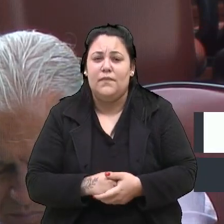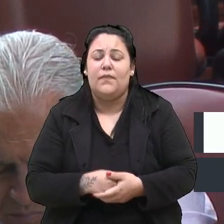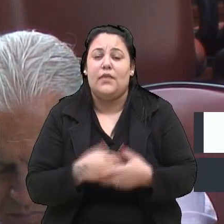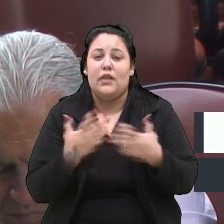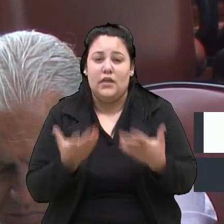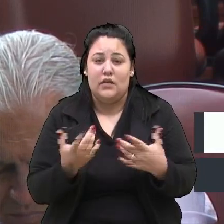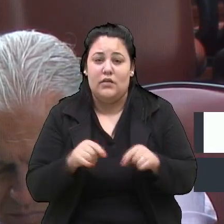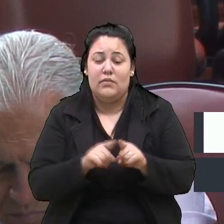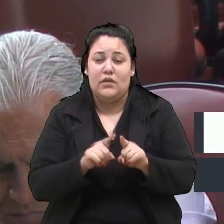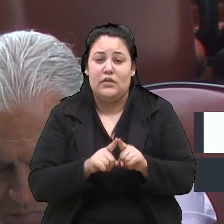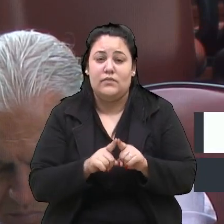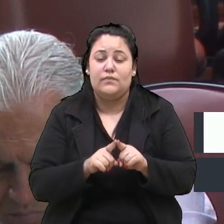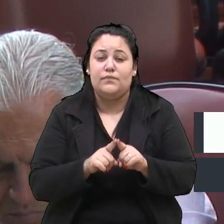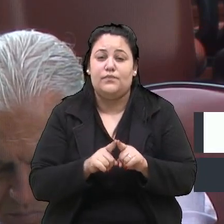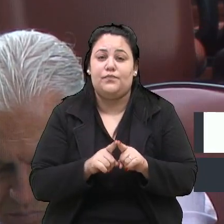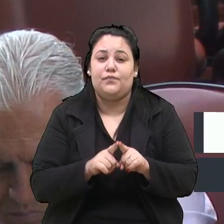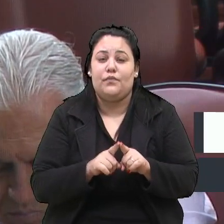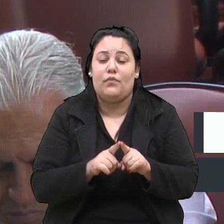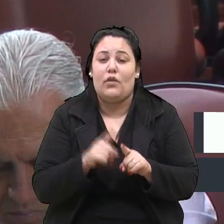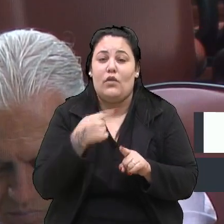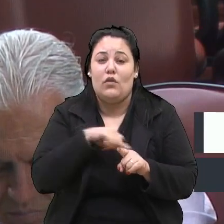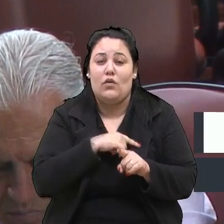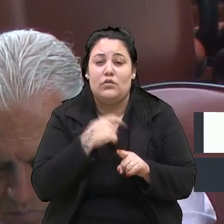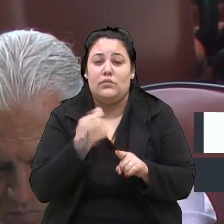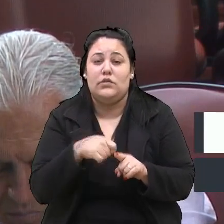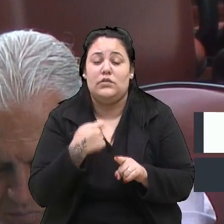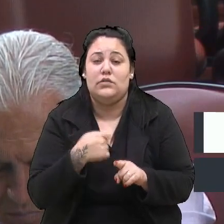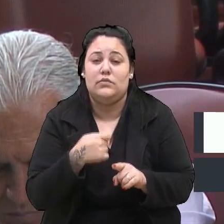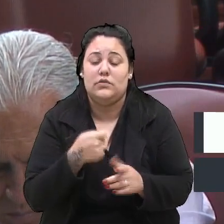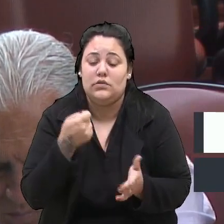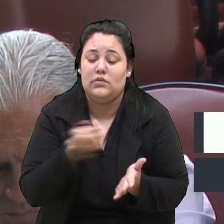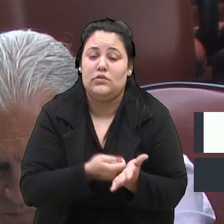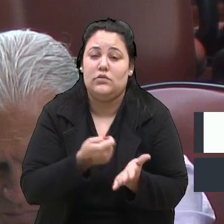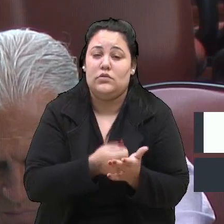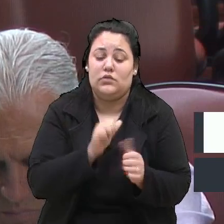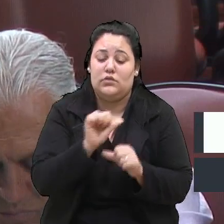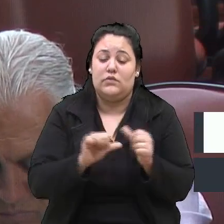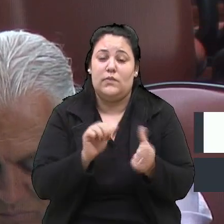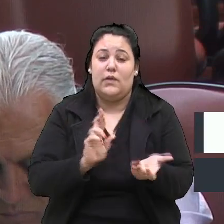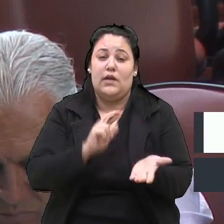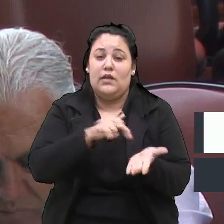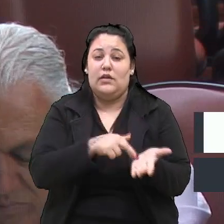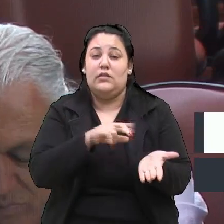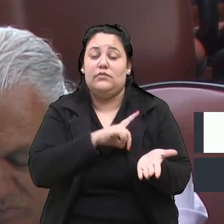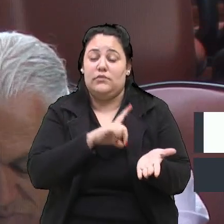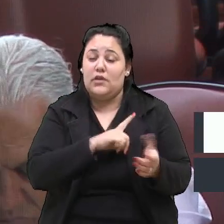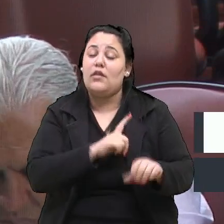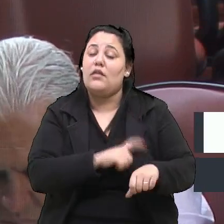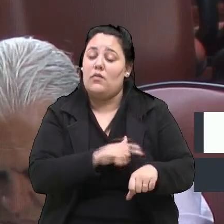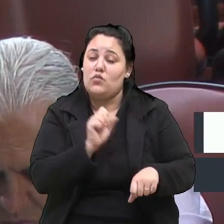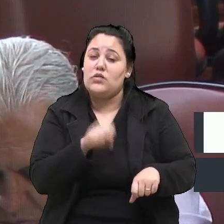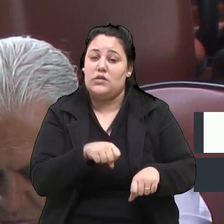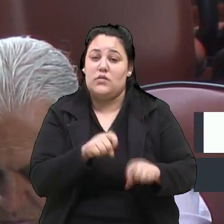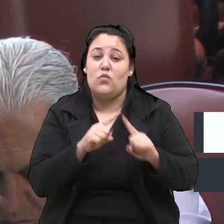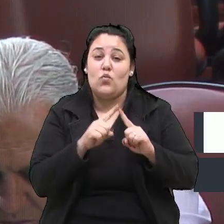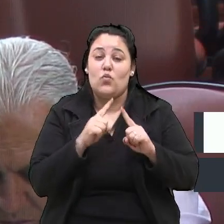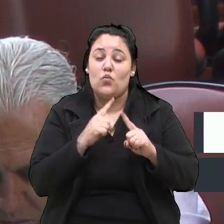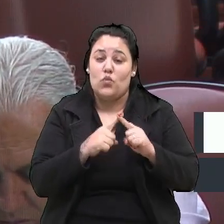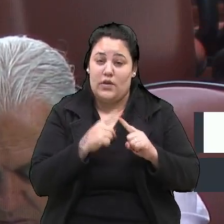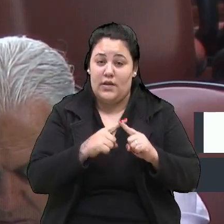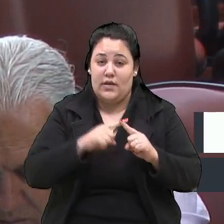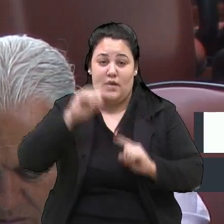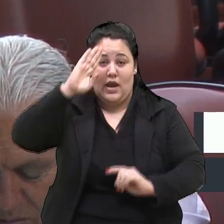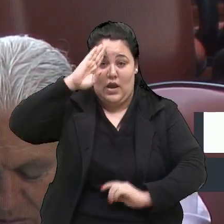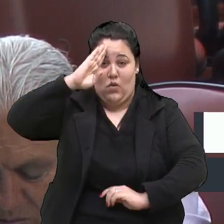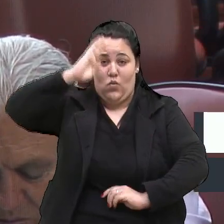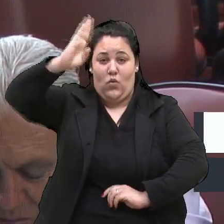Mas nós precisamos que essas lutas se tornem realidade, ainda dá tempo, né? Porque a Guarda Municipal,